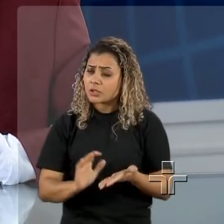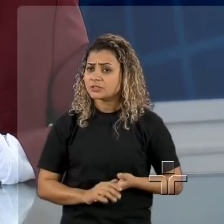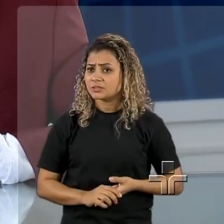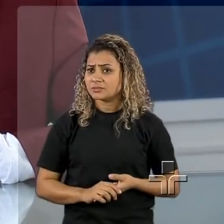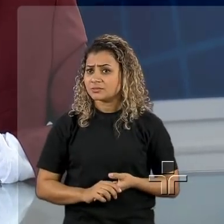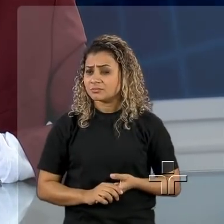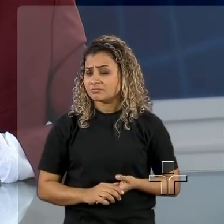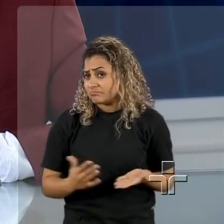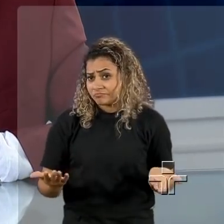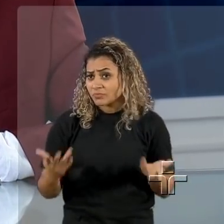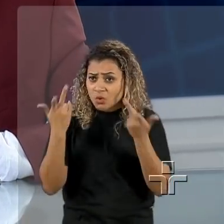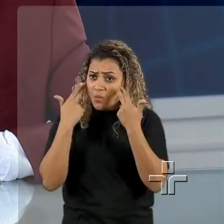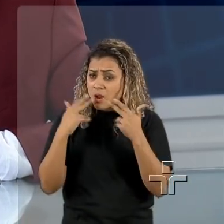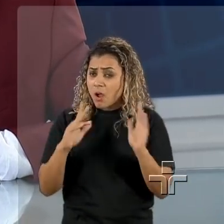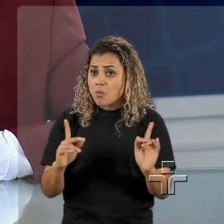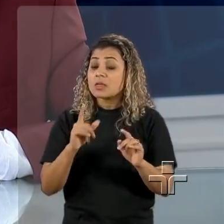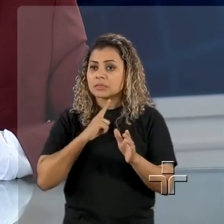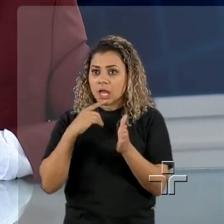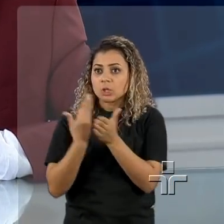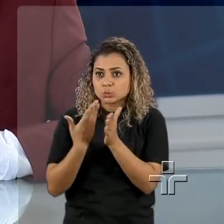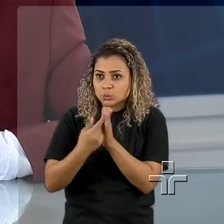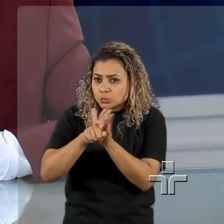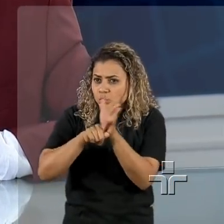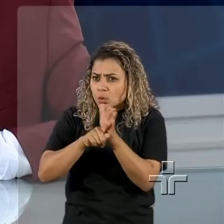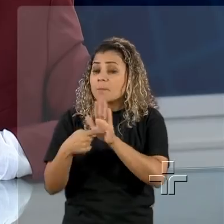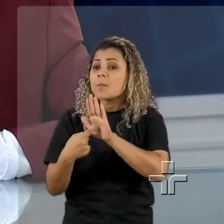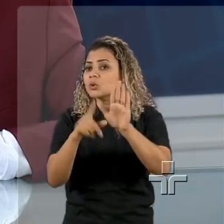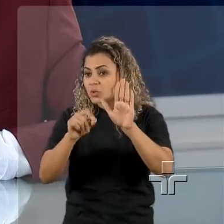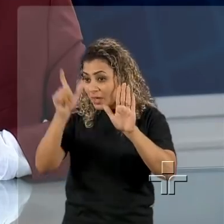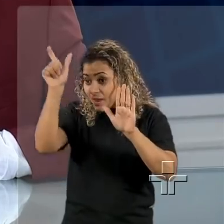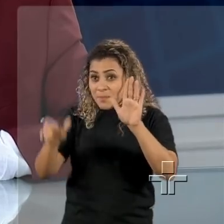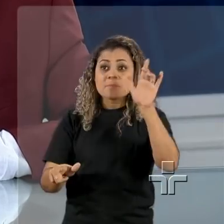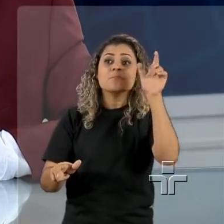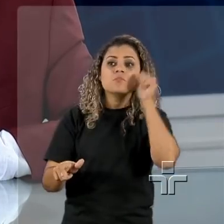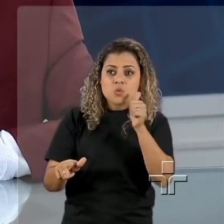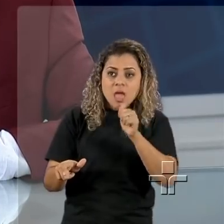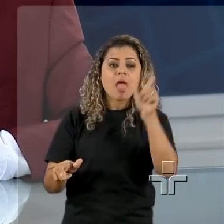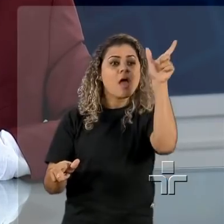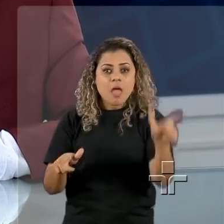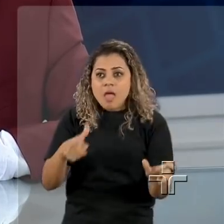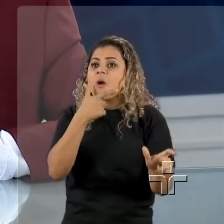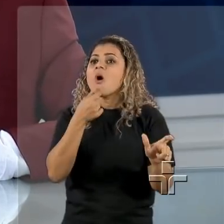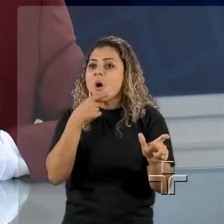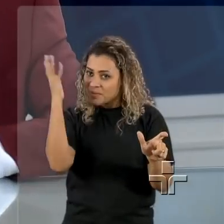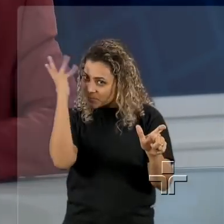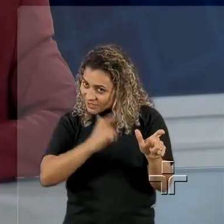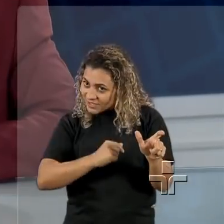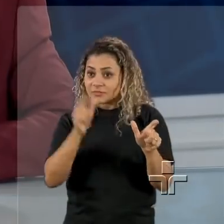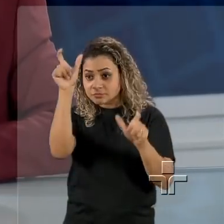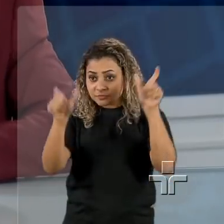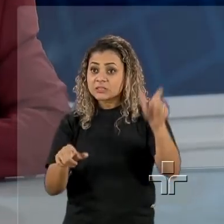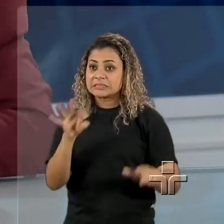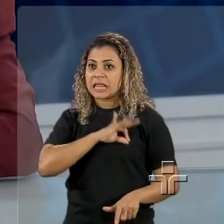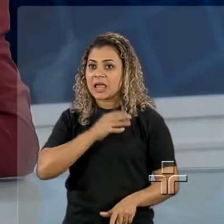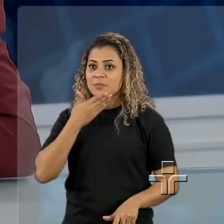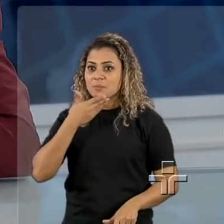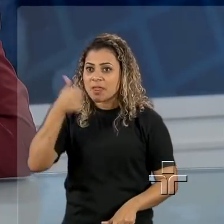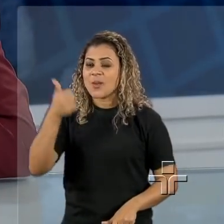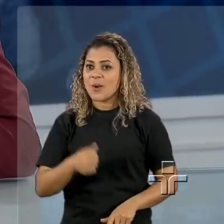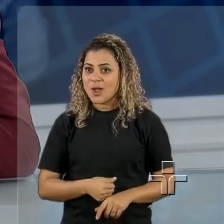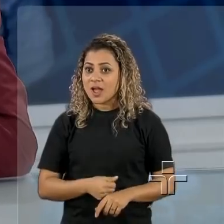Miss para se eleger um único? Olha, eu acho que o tema, de repente, vendo a matéria, até talvez caiba um doutorado sobre